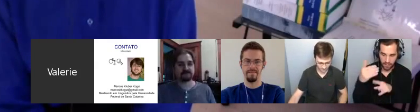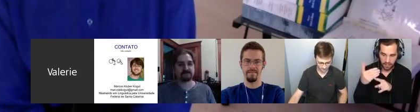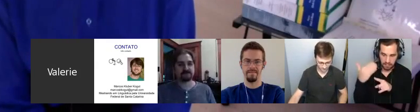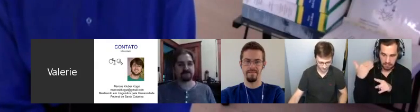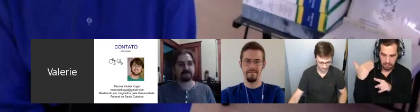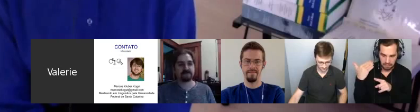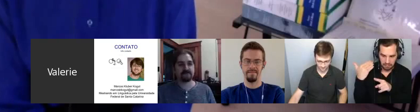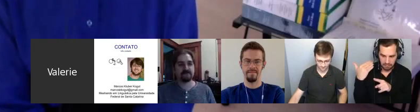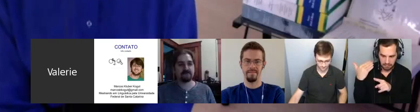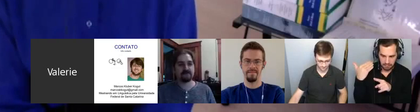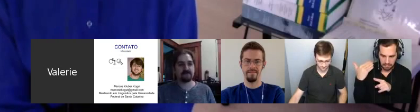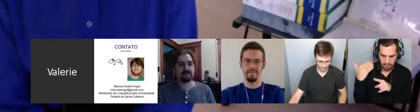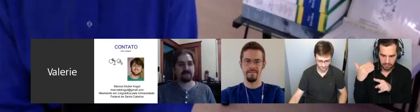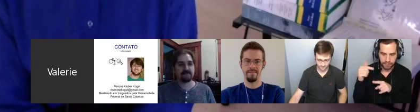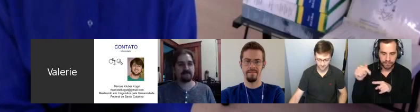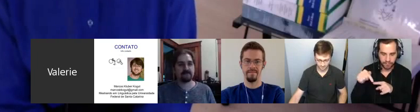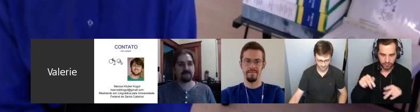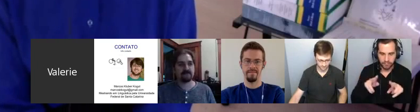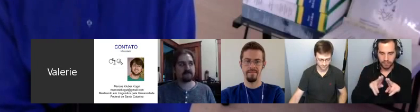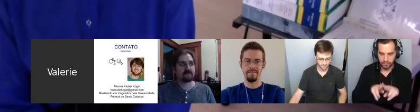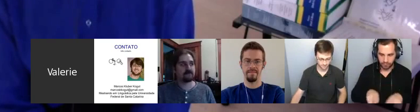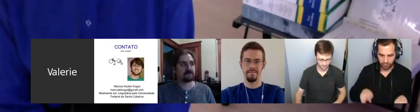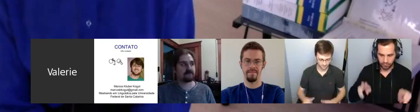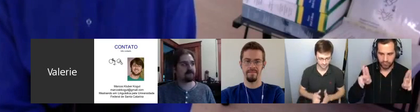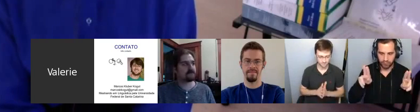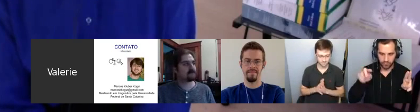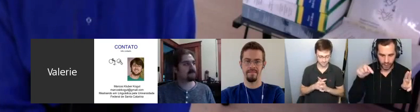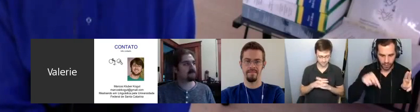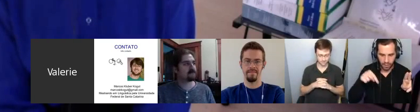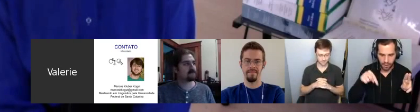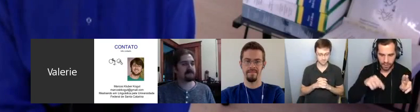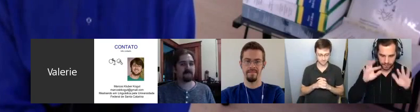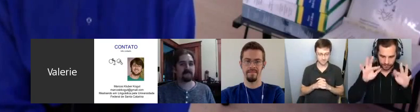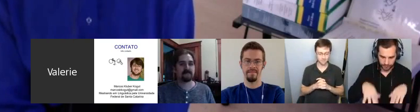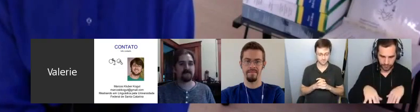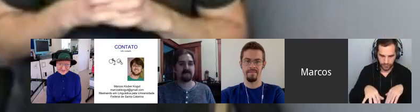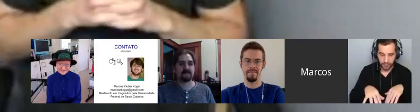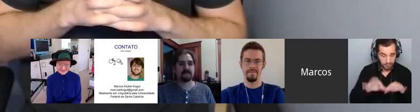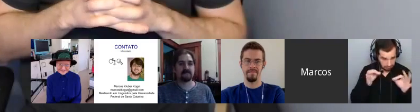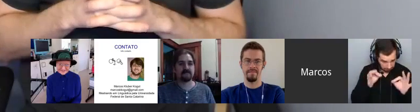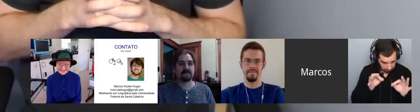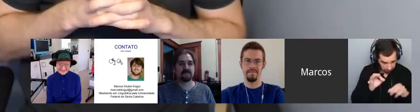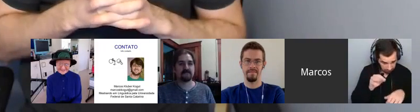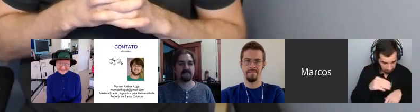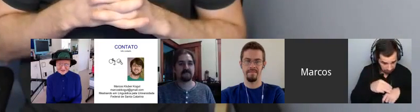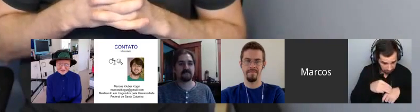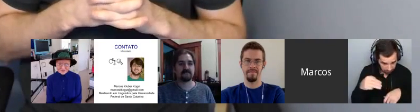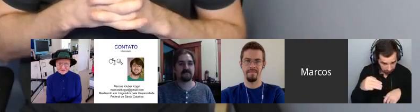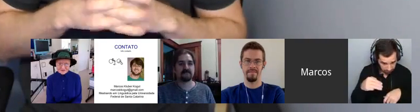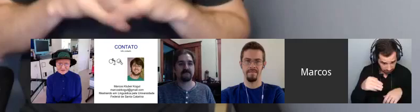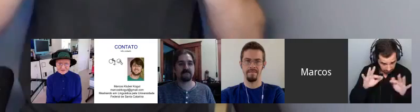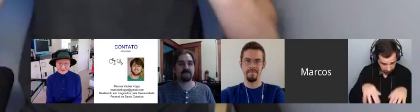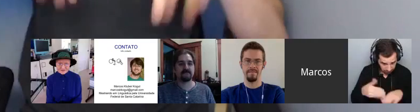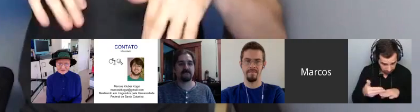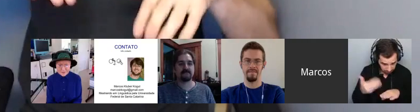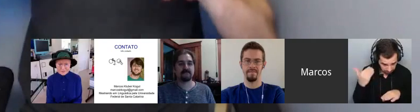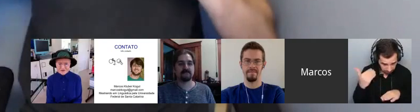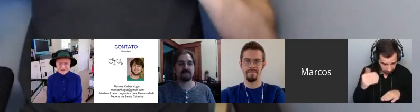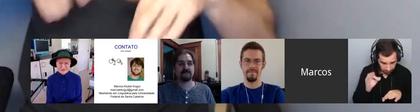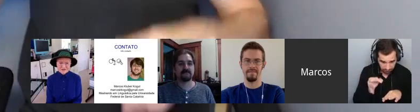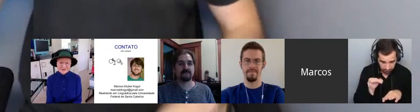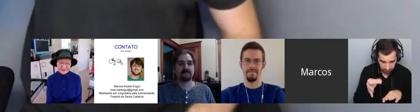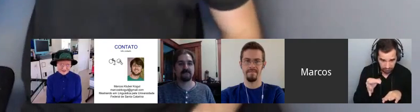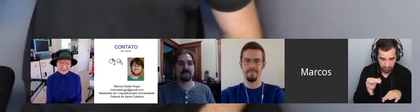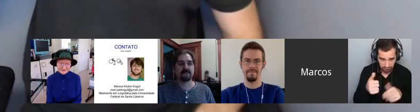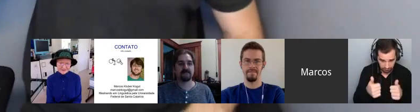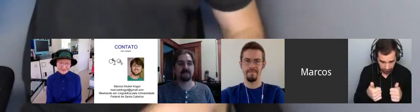the Federal University of Santa Catarina. Is that correct, Marcos? So is this paper, which